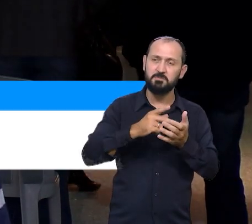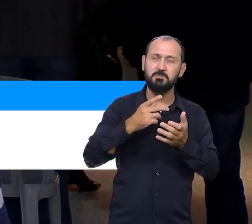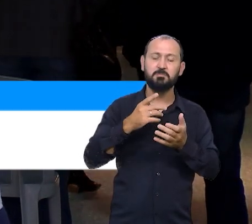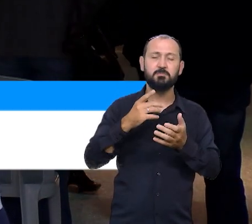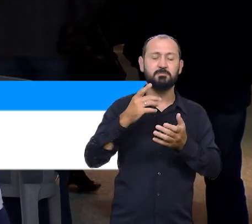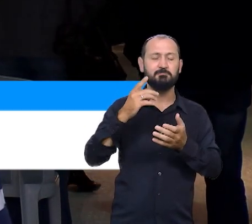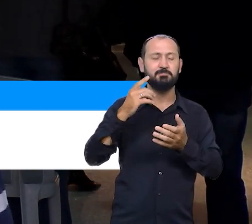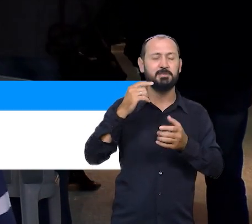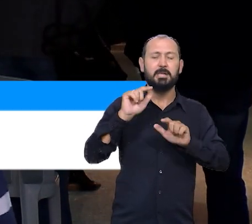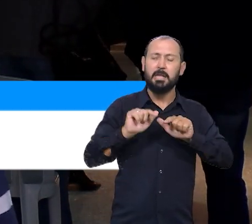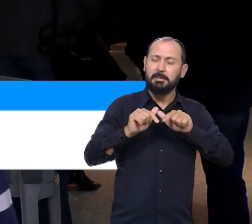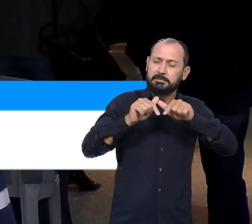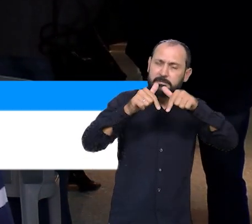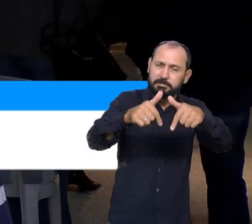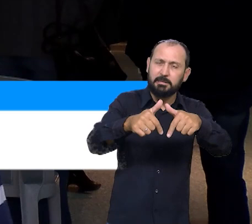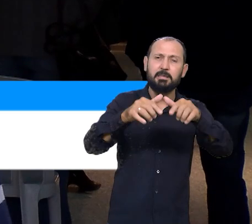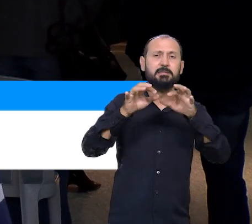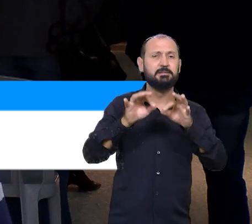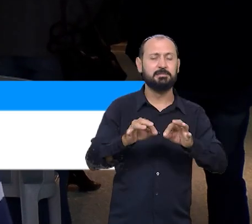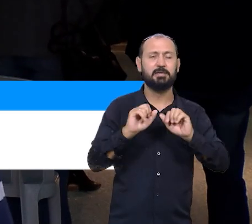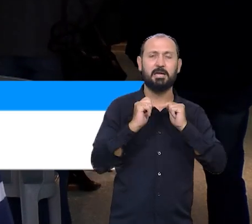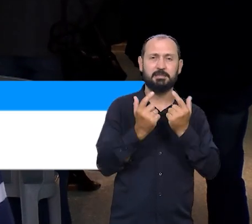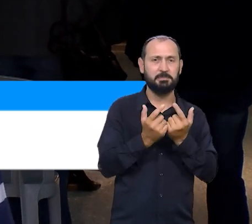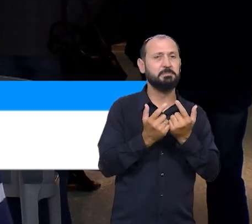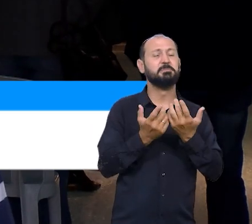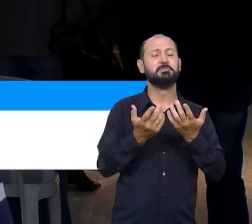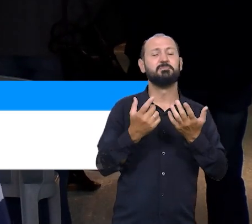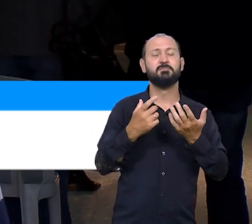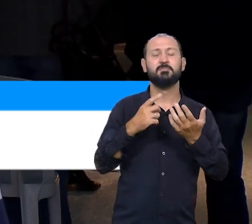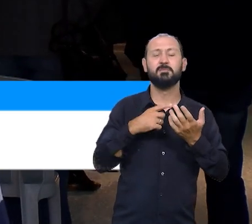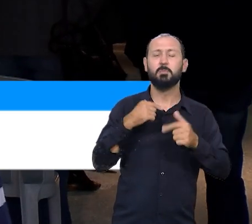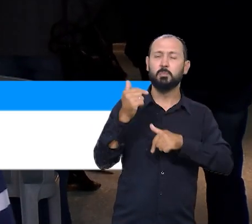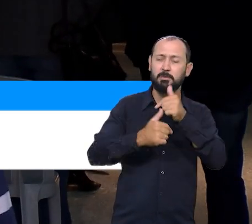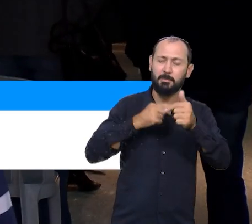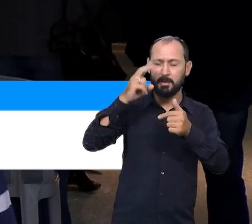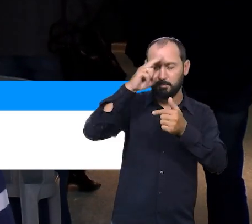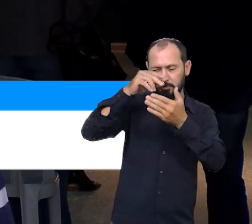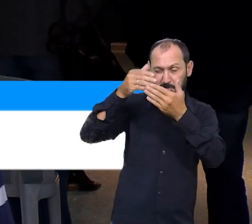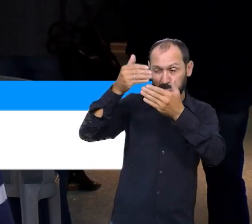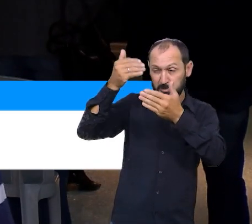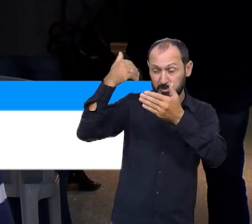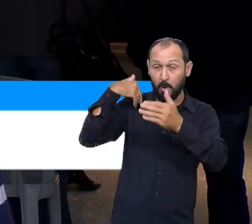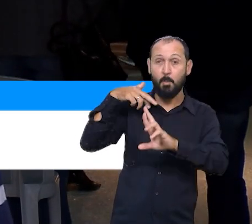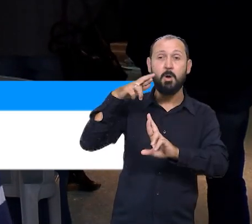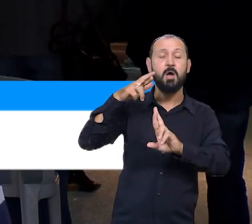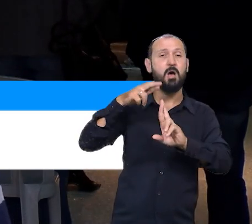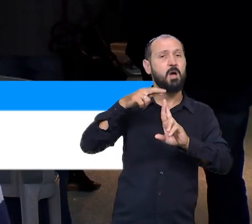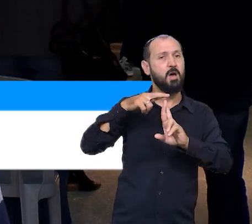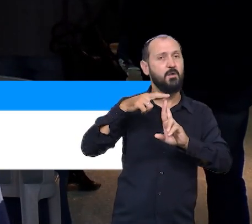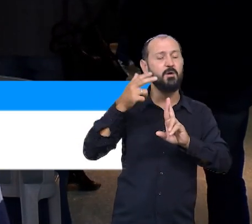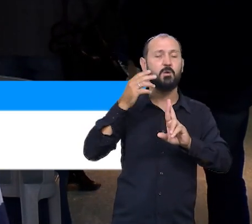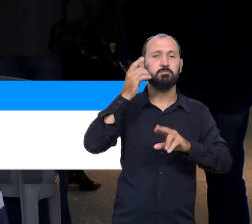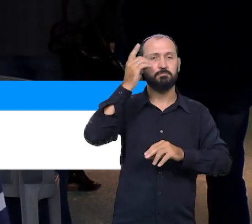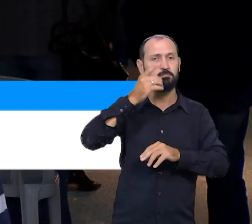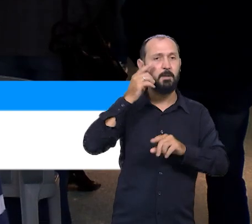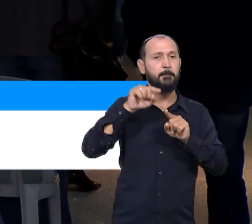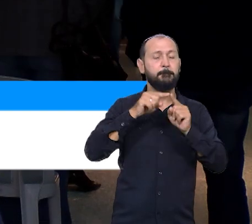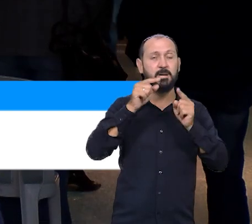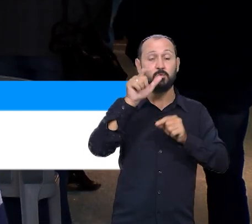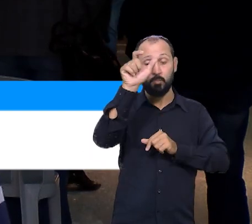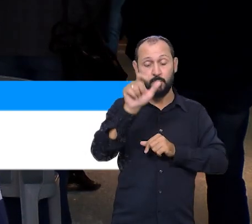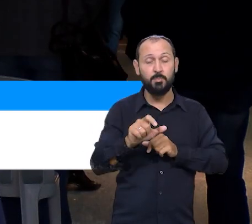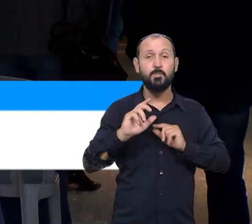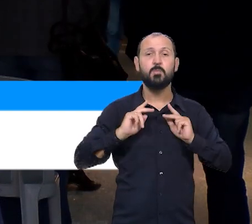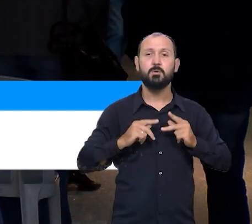ele realmente honrou a casa. Acho que deixa um legado muito grande da sua história, uma referência não